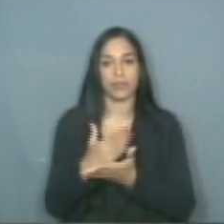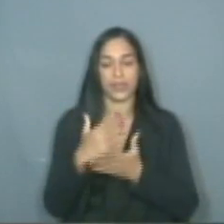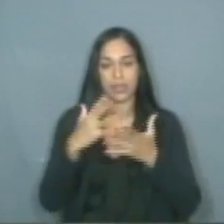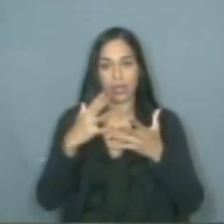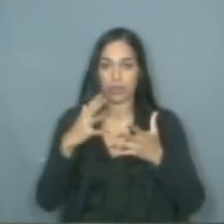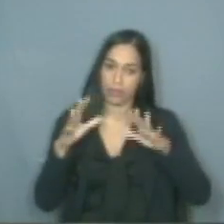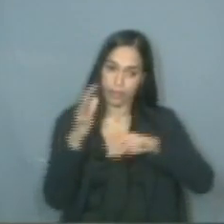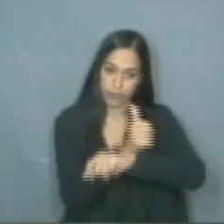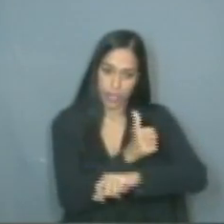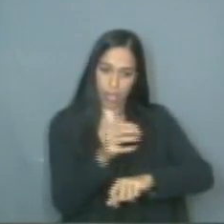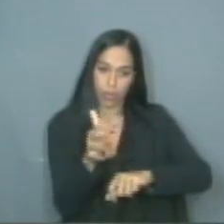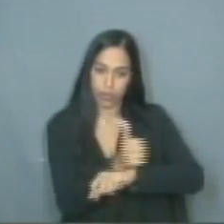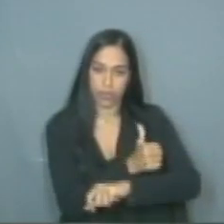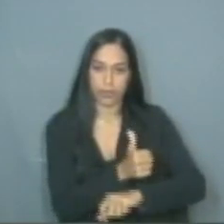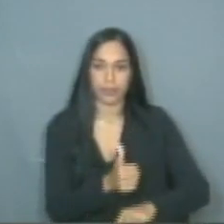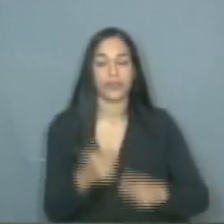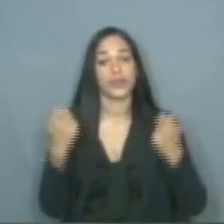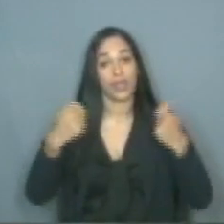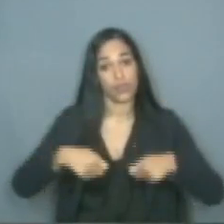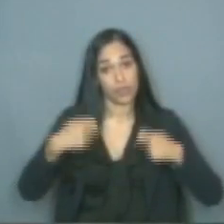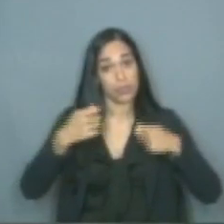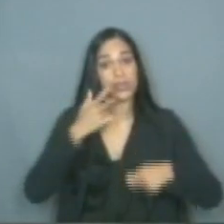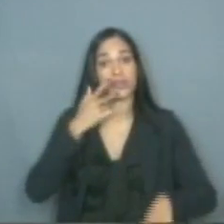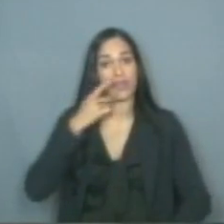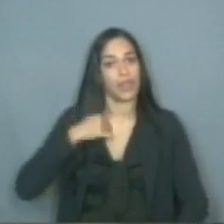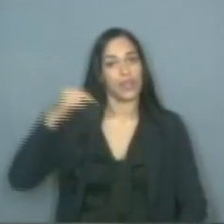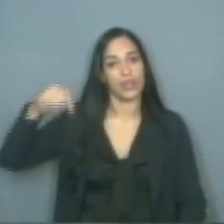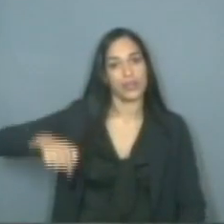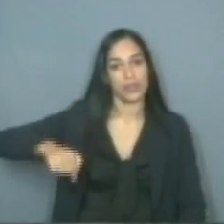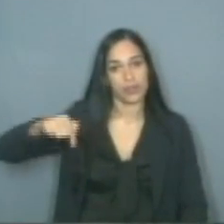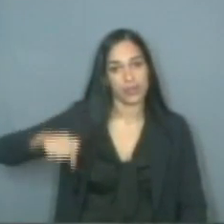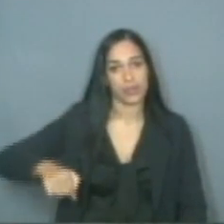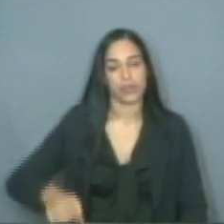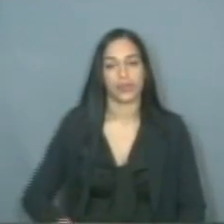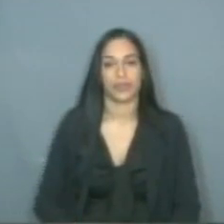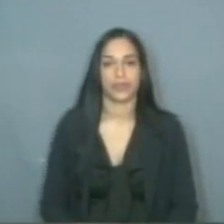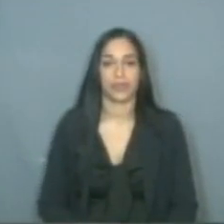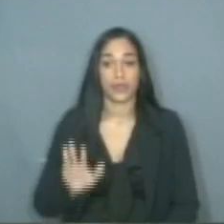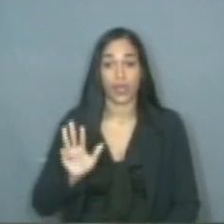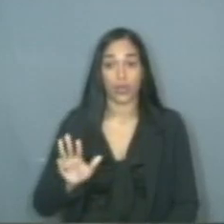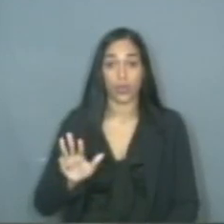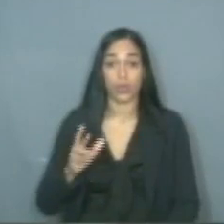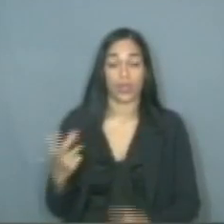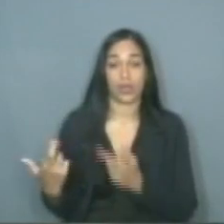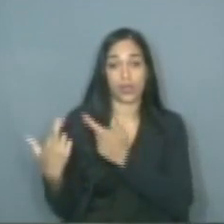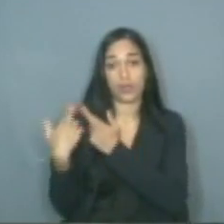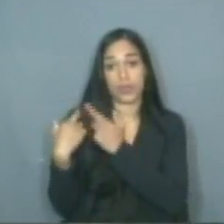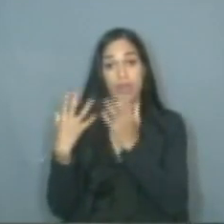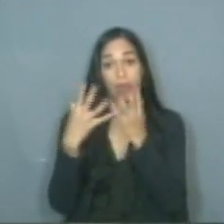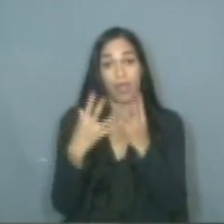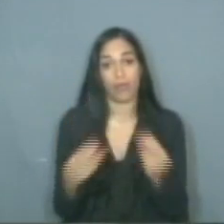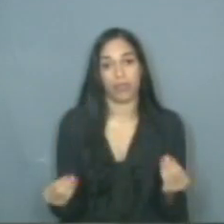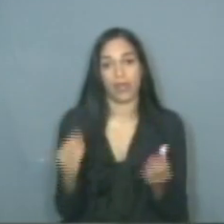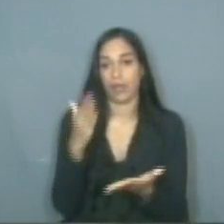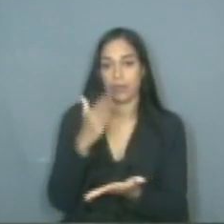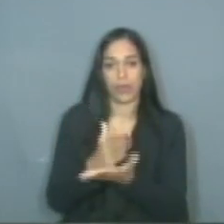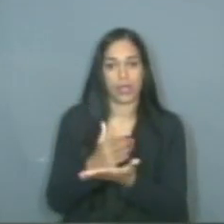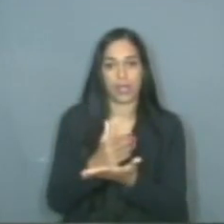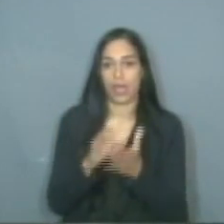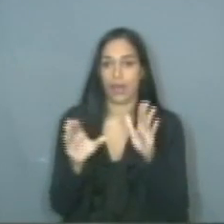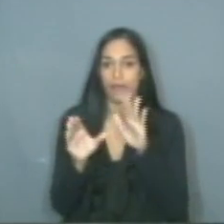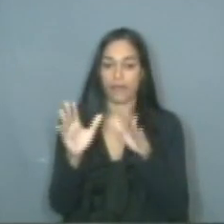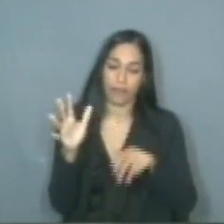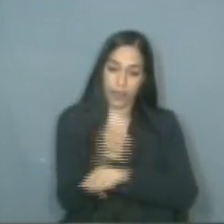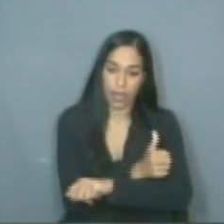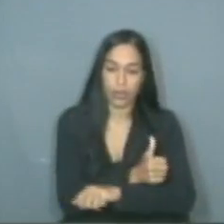verdade, e a gente precisa dizer isso. A gente precisa dizer que Lula é o responsável por acabar com a fraude, por